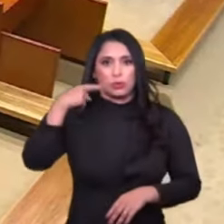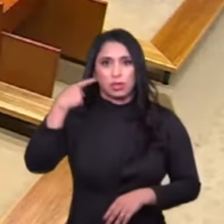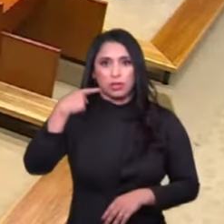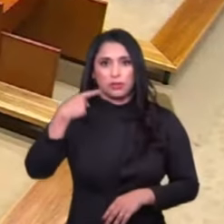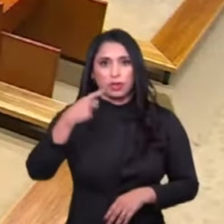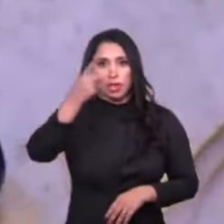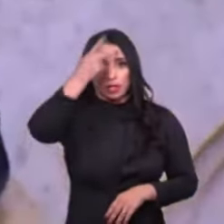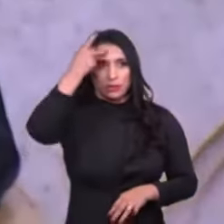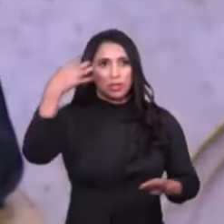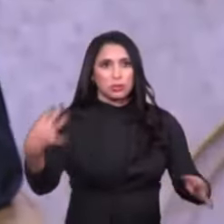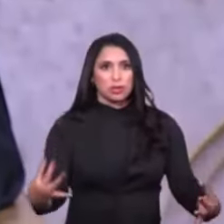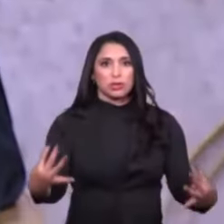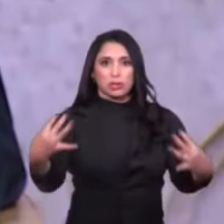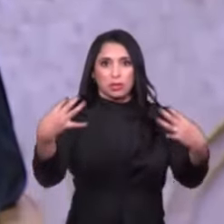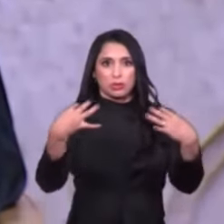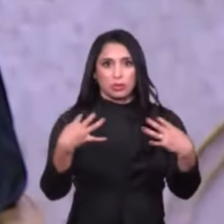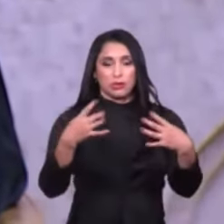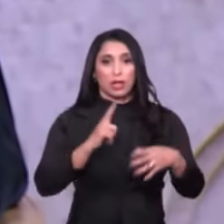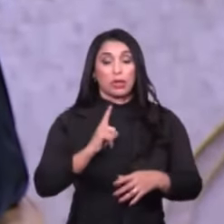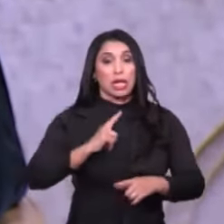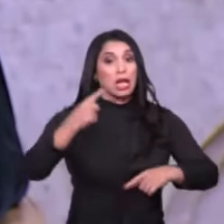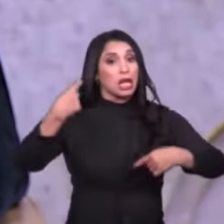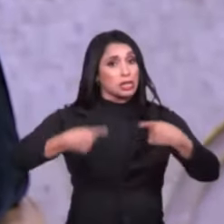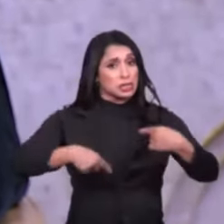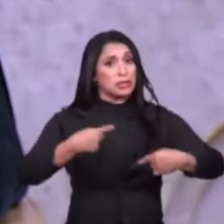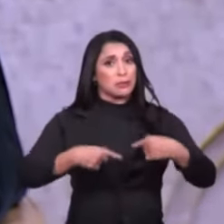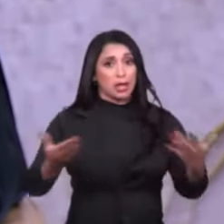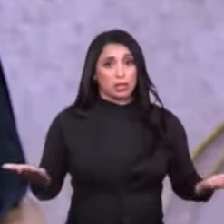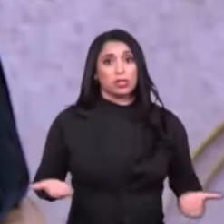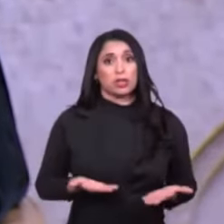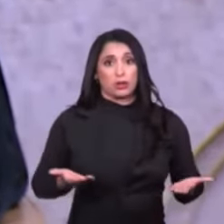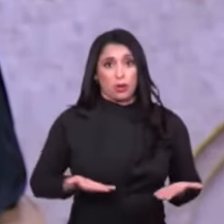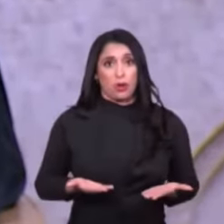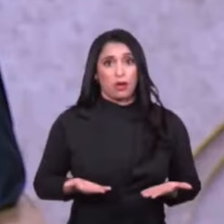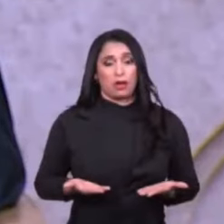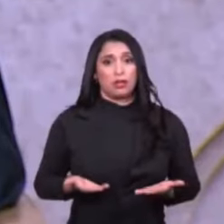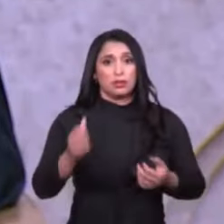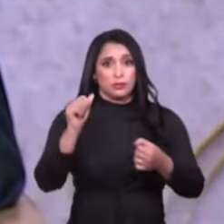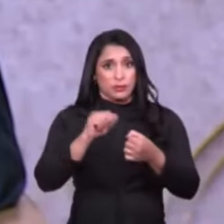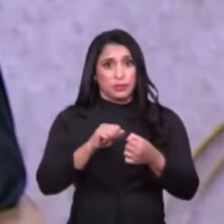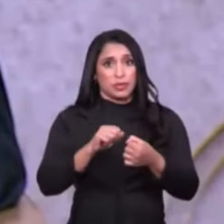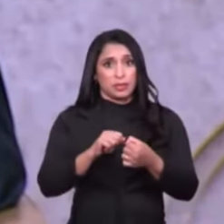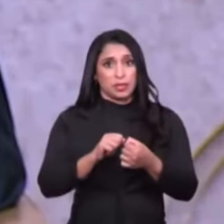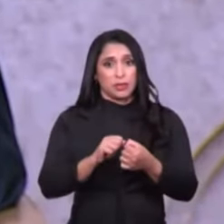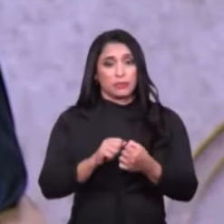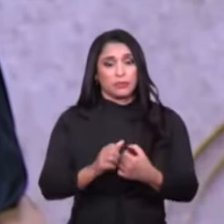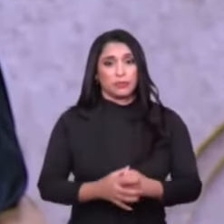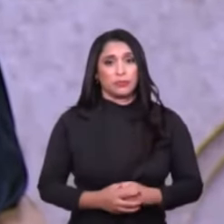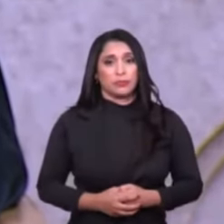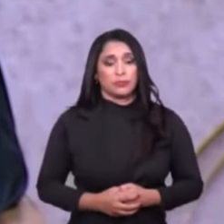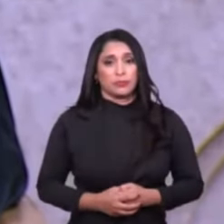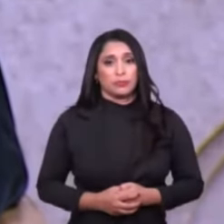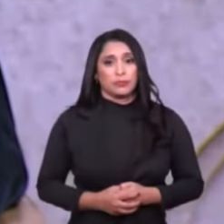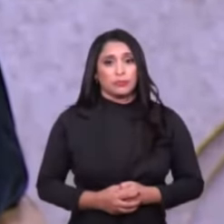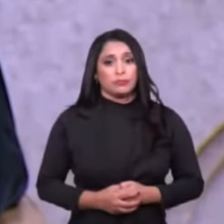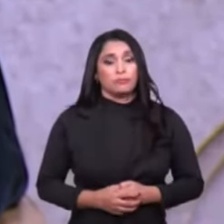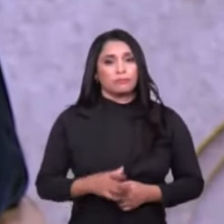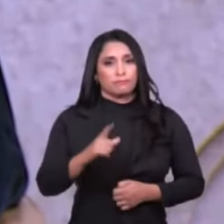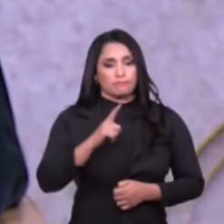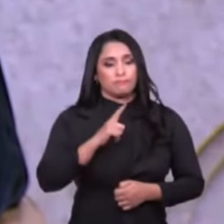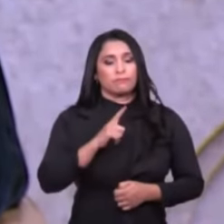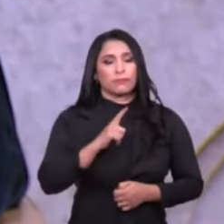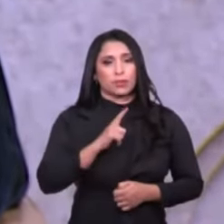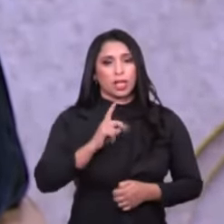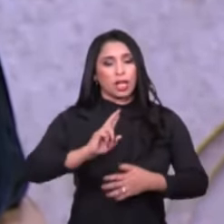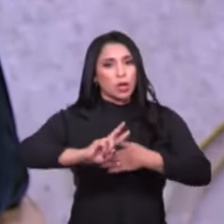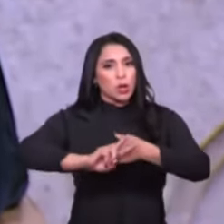e dizendo que esse debate que nós estamos fazendo aqui, ele tem implicações muito profundas. A questão